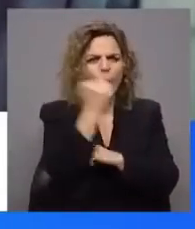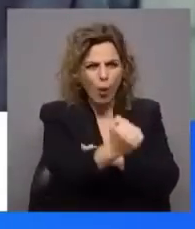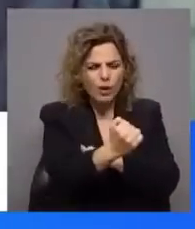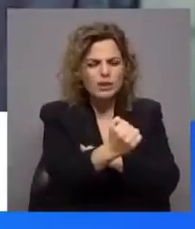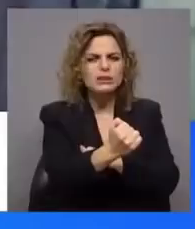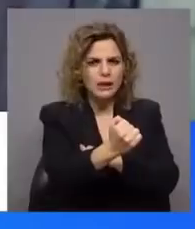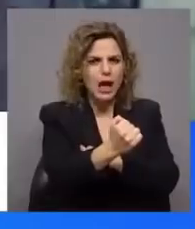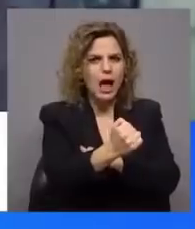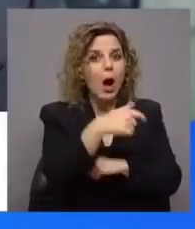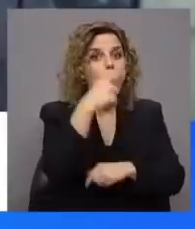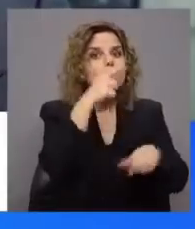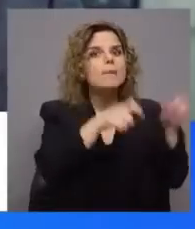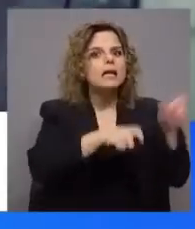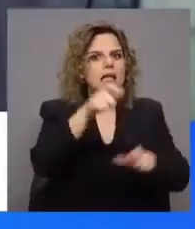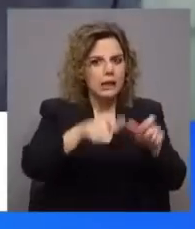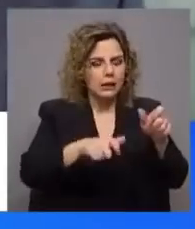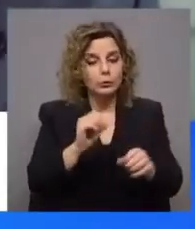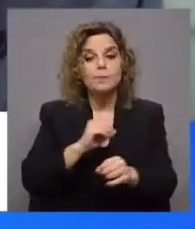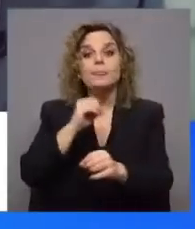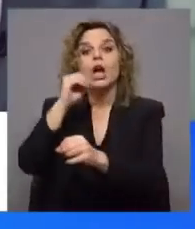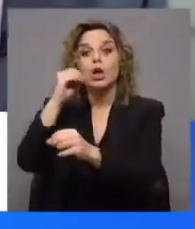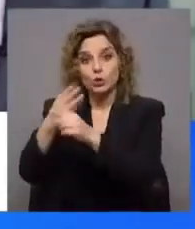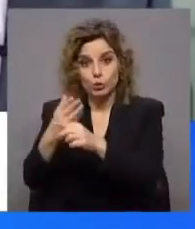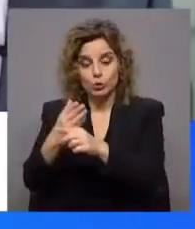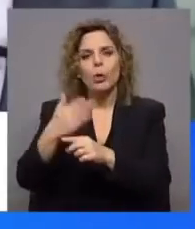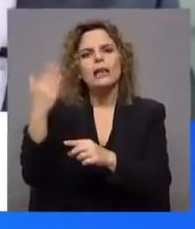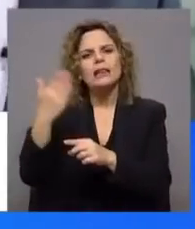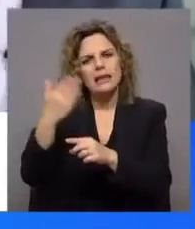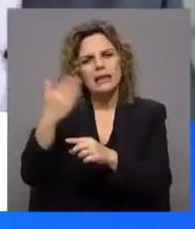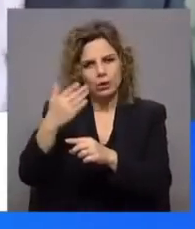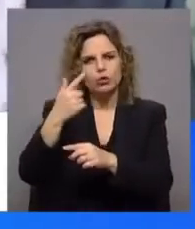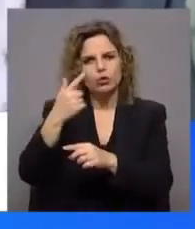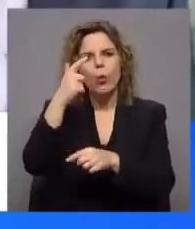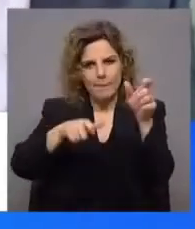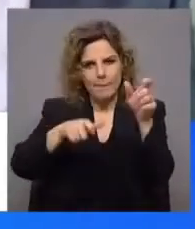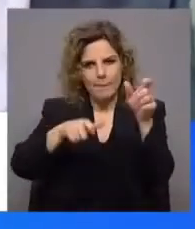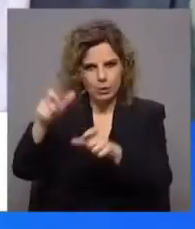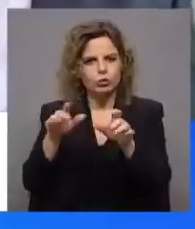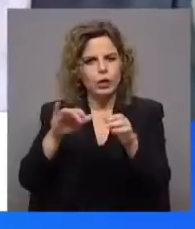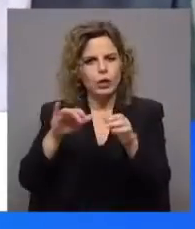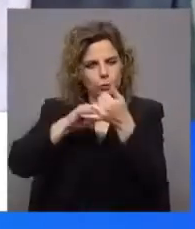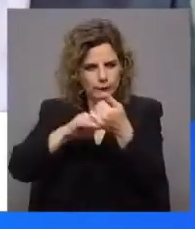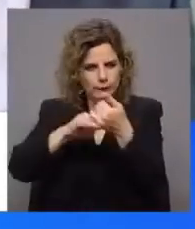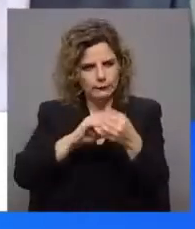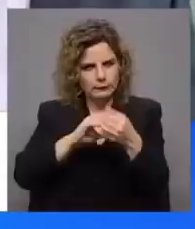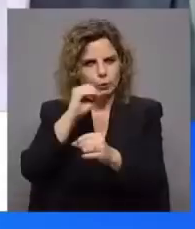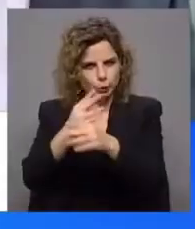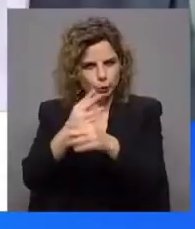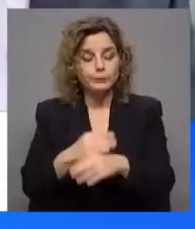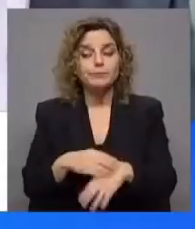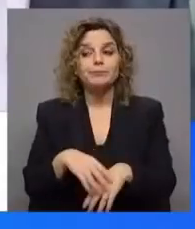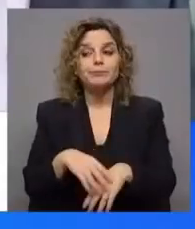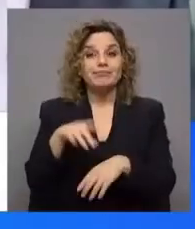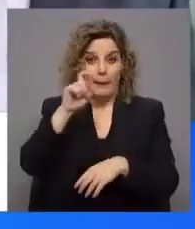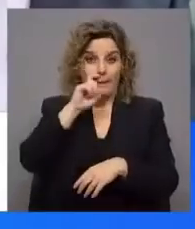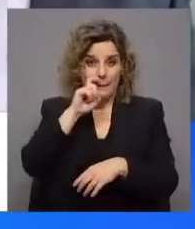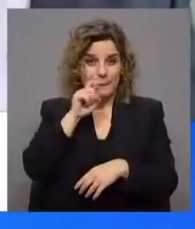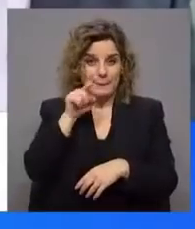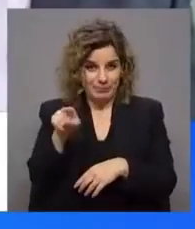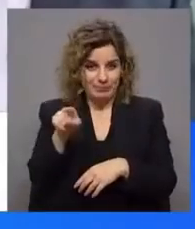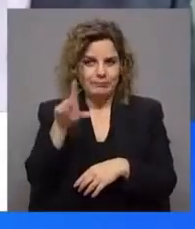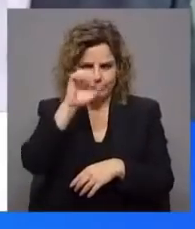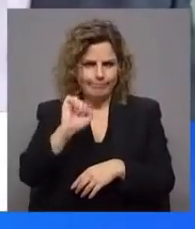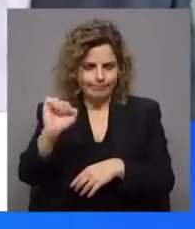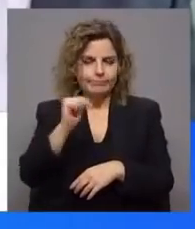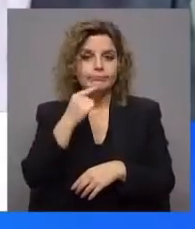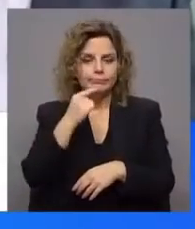Amnistia Internacional, outra organização de defesa dos direitos humanos, sobre a Venezuela e sobre o regime de Nicolás Maduro, disse que este